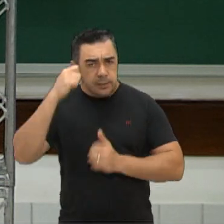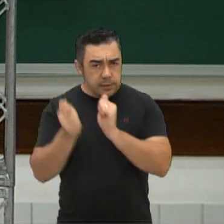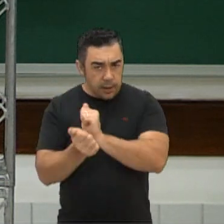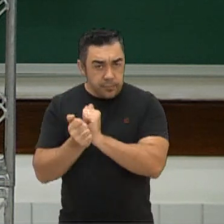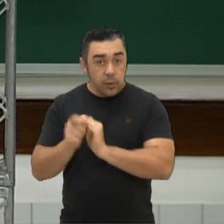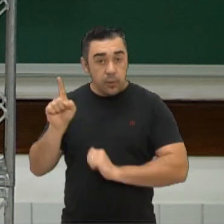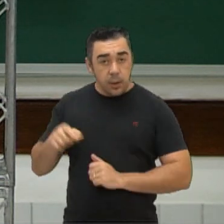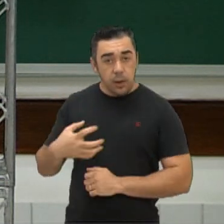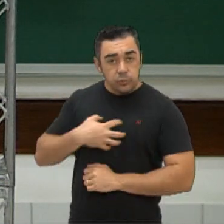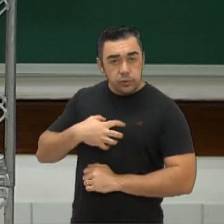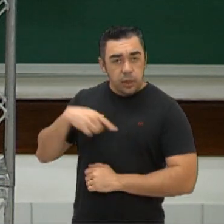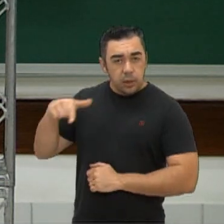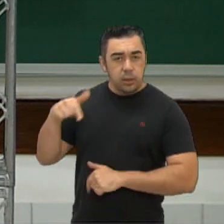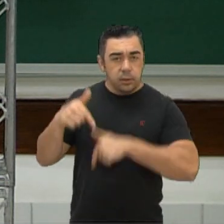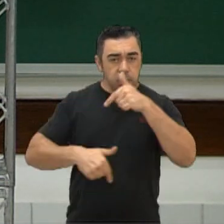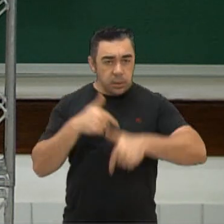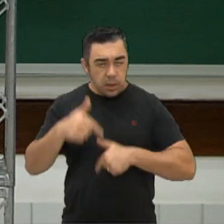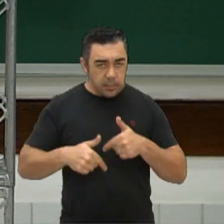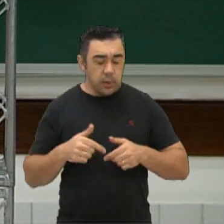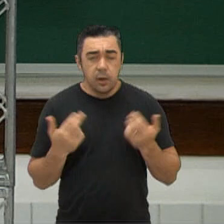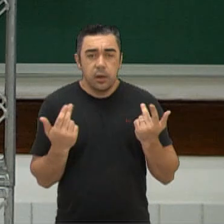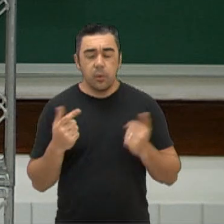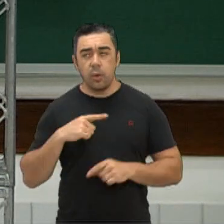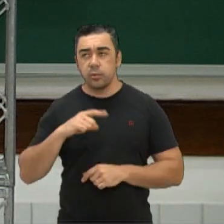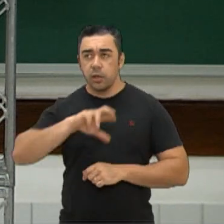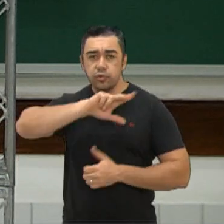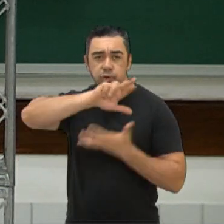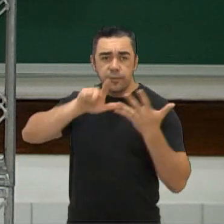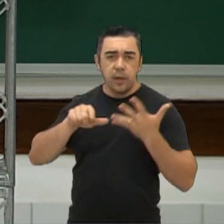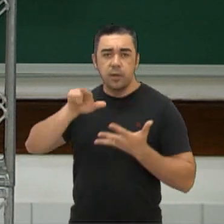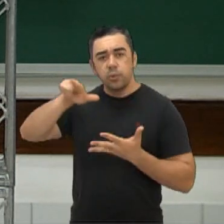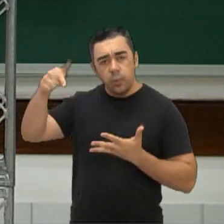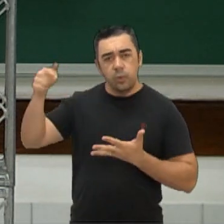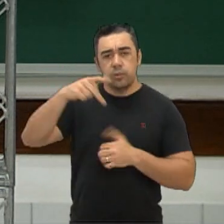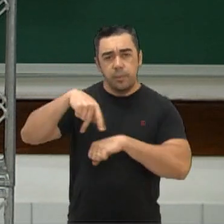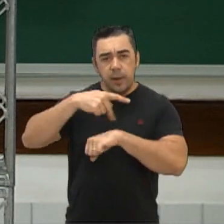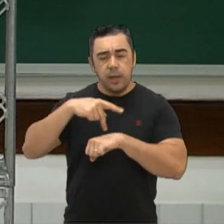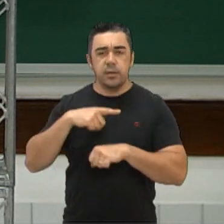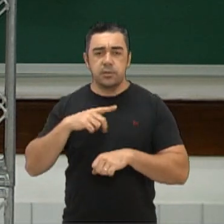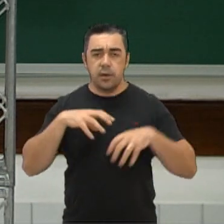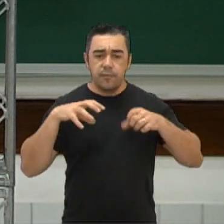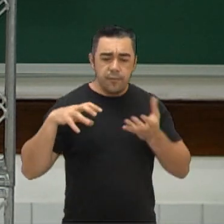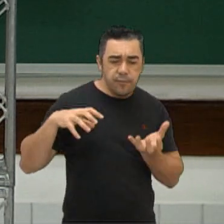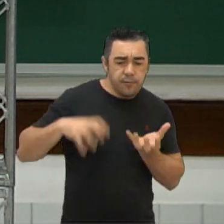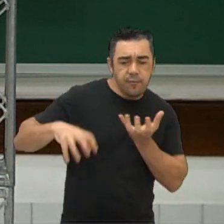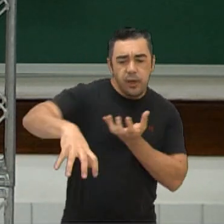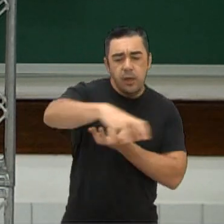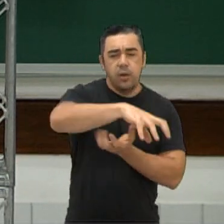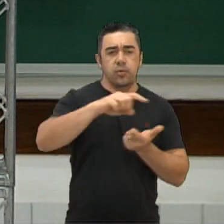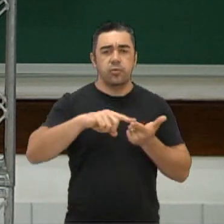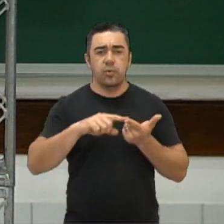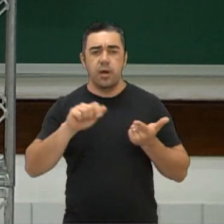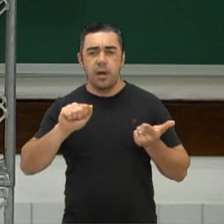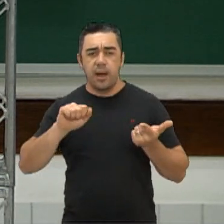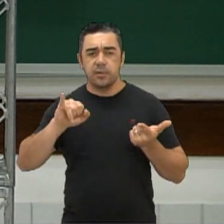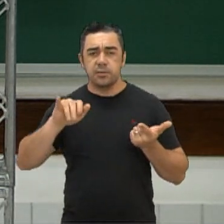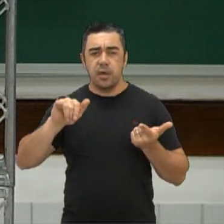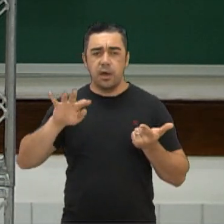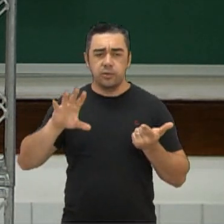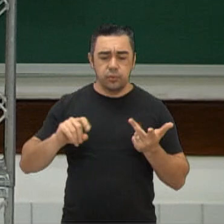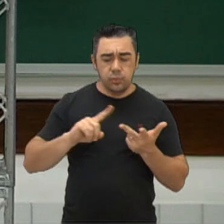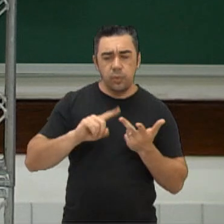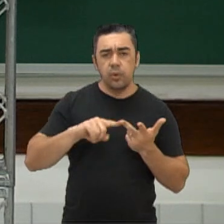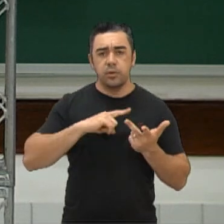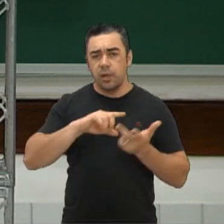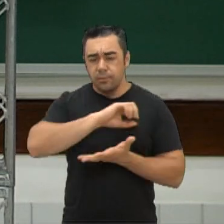produção, assim como é o modo de produção asiático, assim como é o modo de produção feudal, assim como é o modo de produção capitalista. Então a